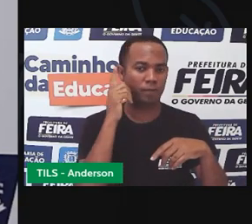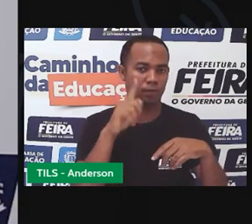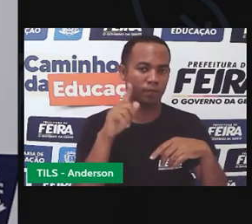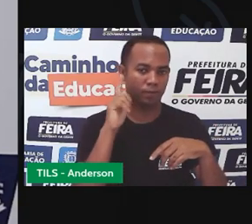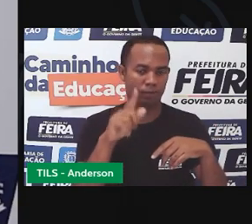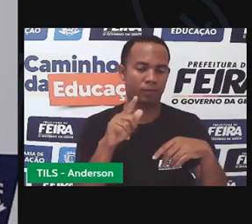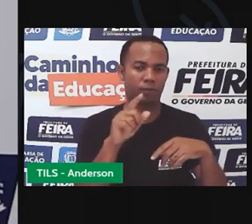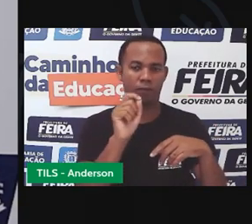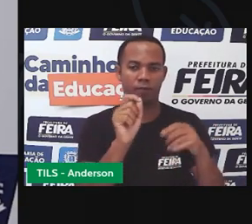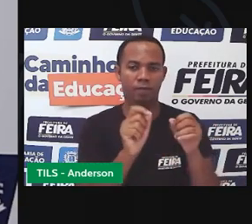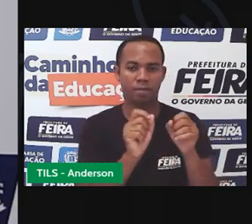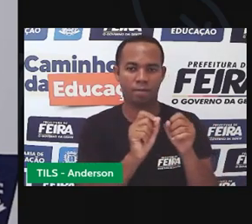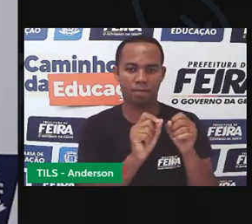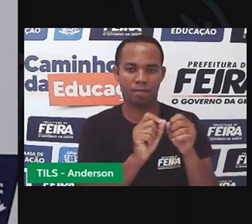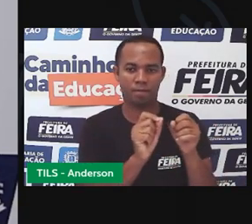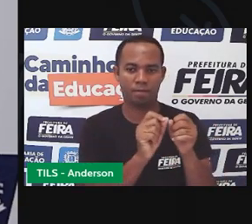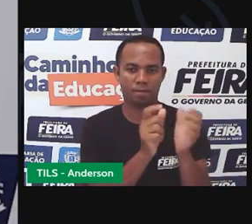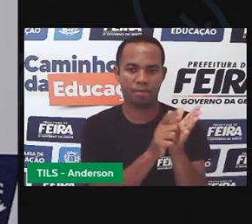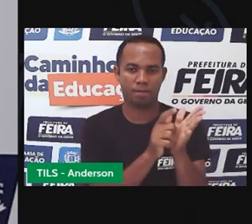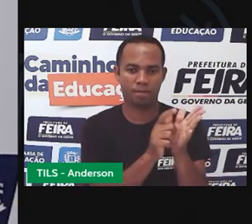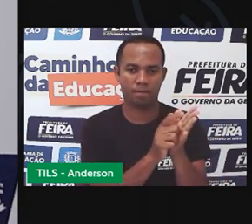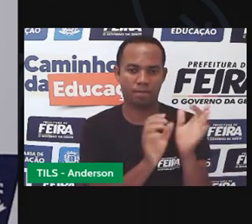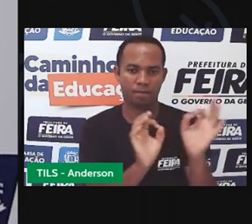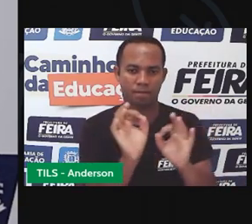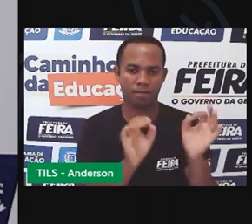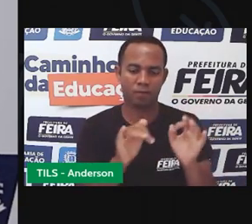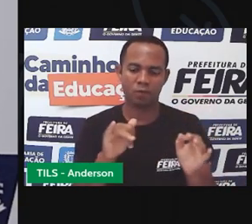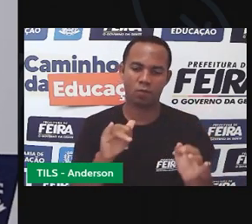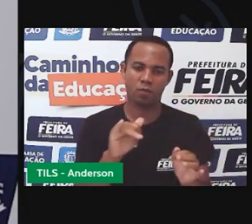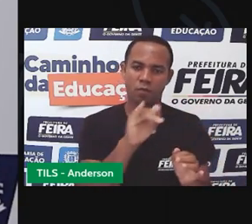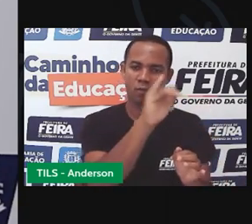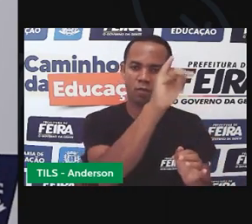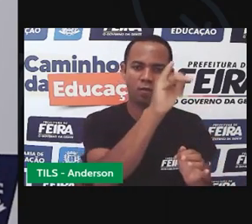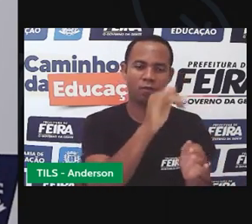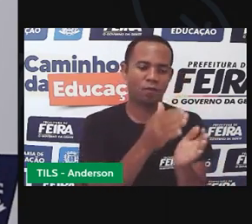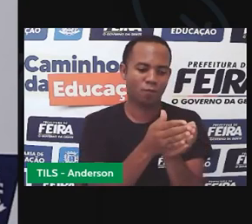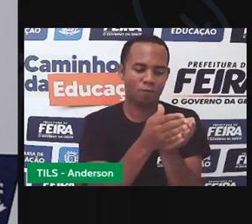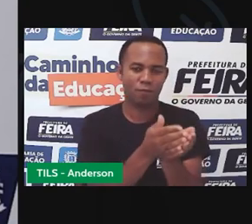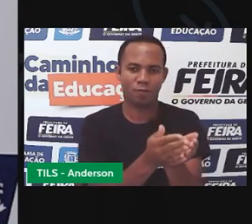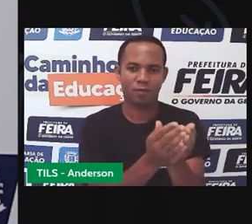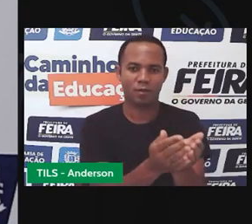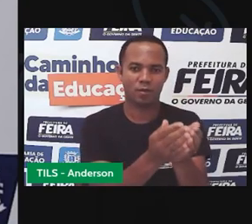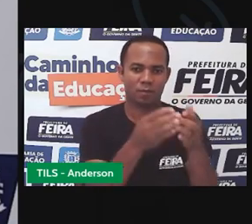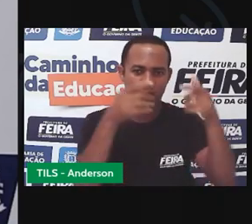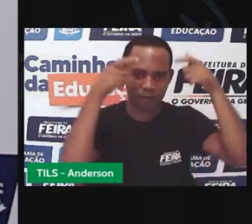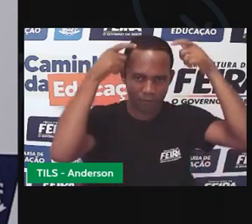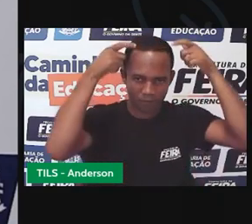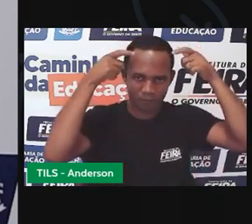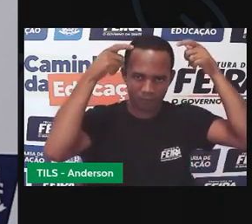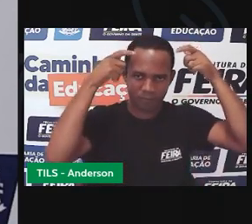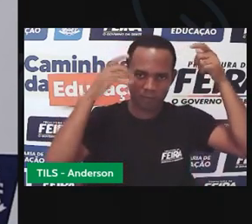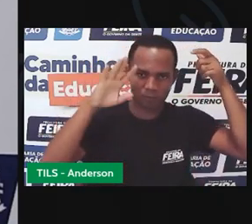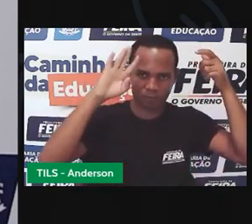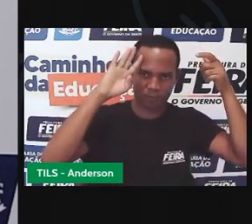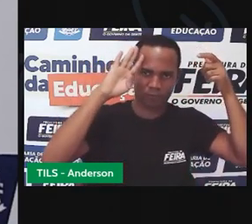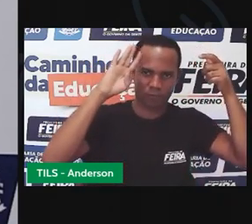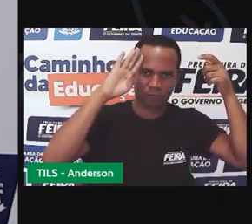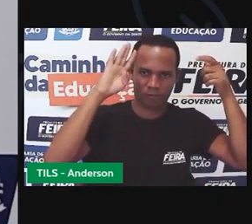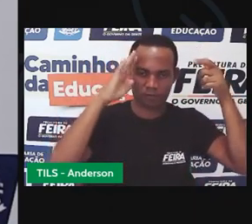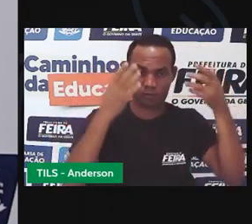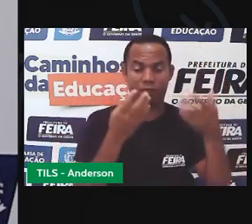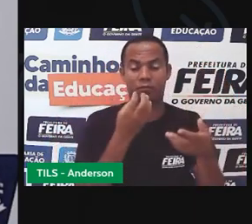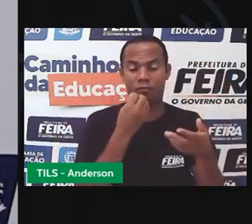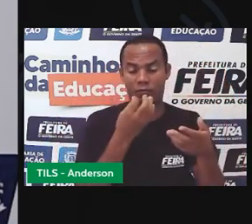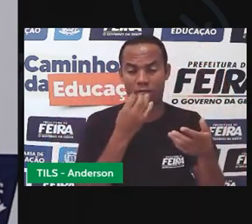de um desenho? Já conseguiu fazer um avião, um barquinho, um chapéu de soldado? Muito